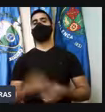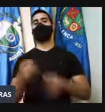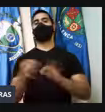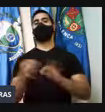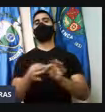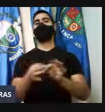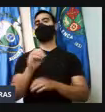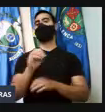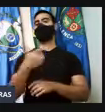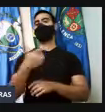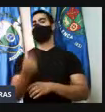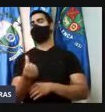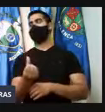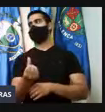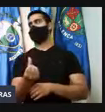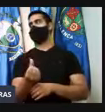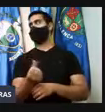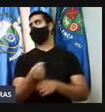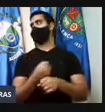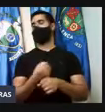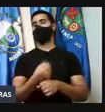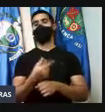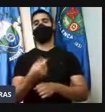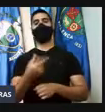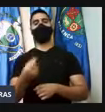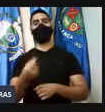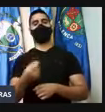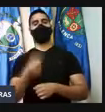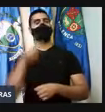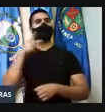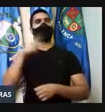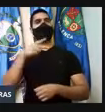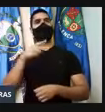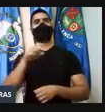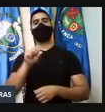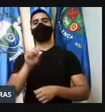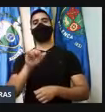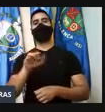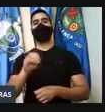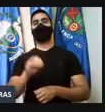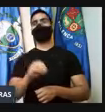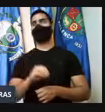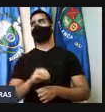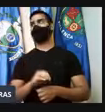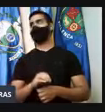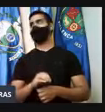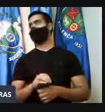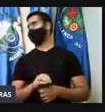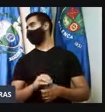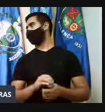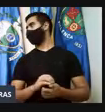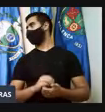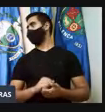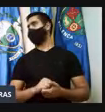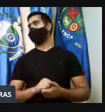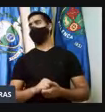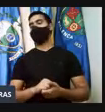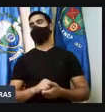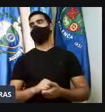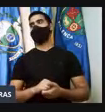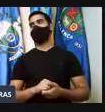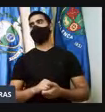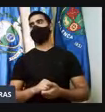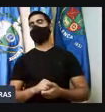resolução 026/2020, vereador Silvio Rogério Furtado da Graça. Fica concedido o título benemérito municipal a Maria